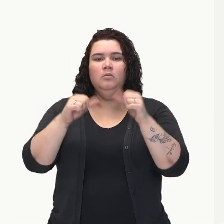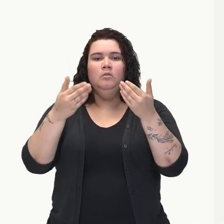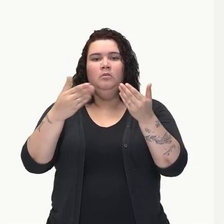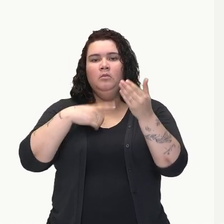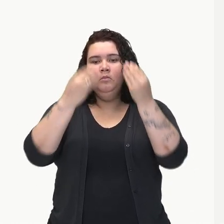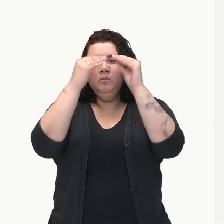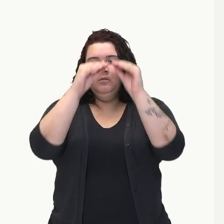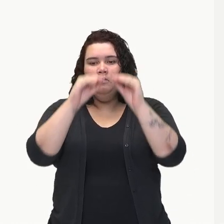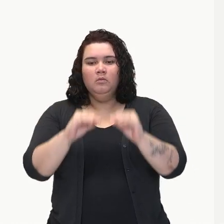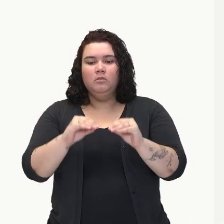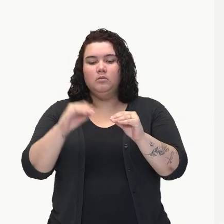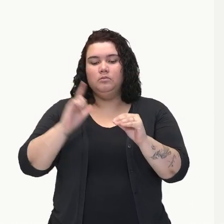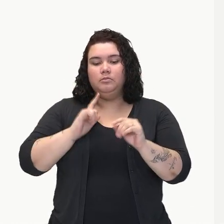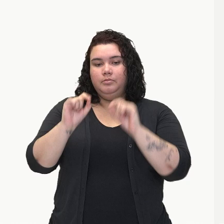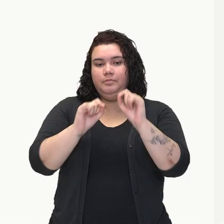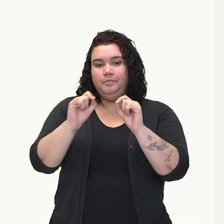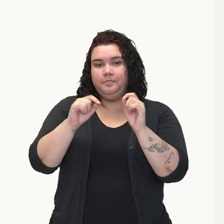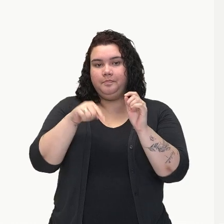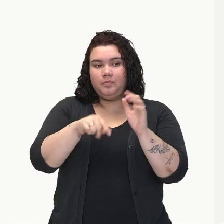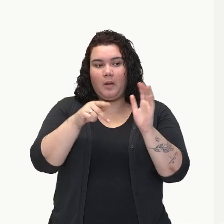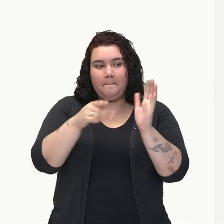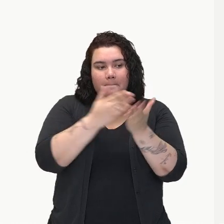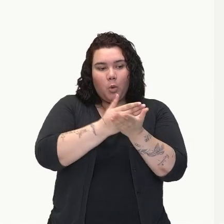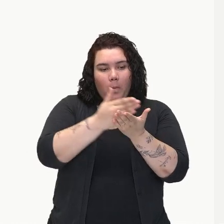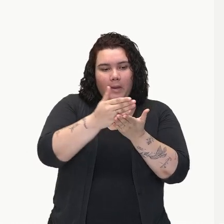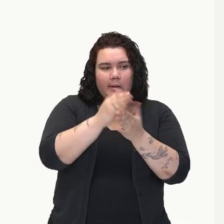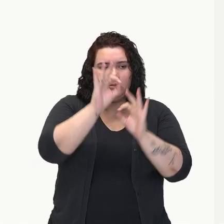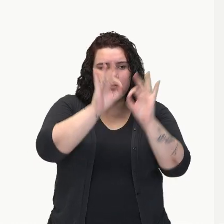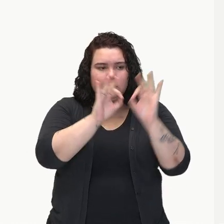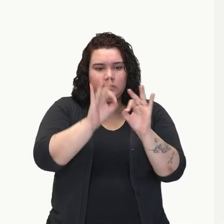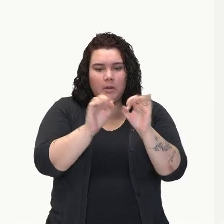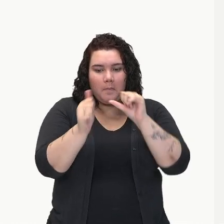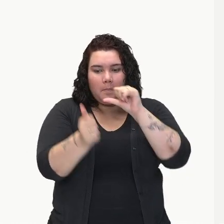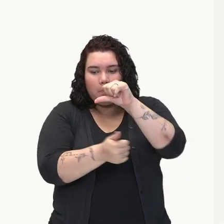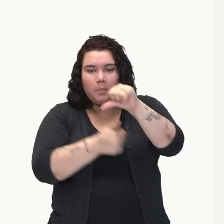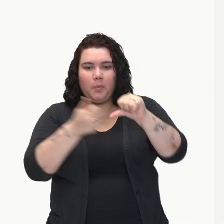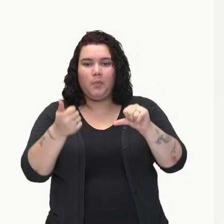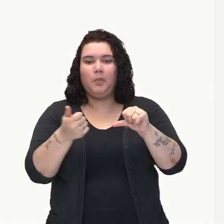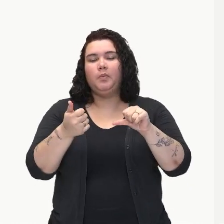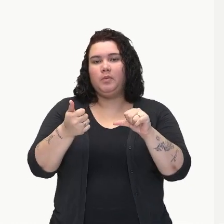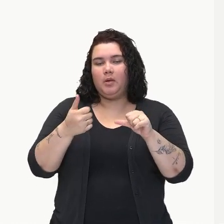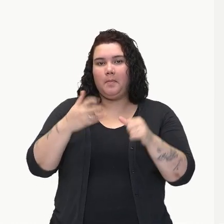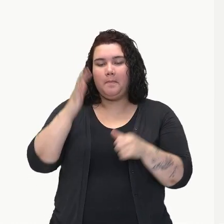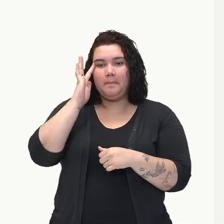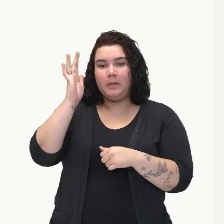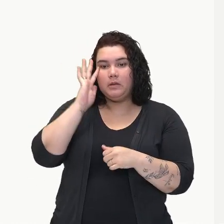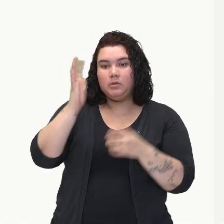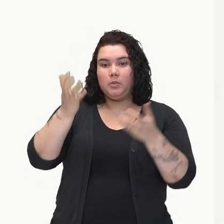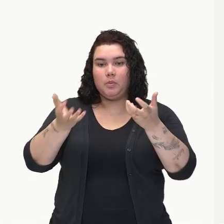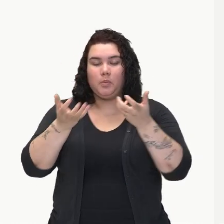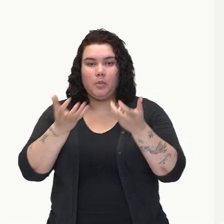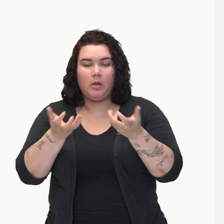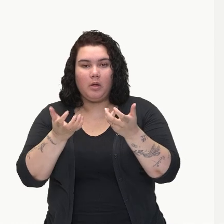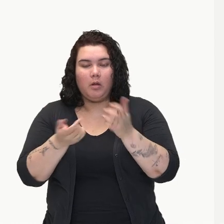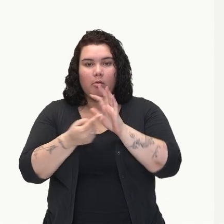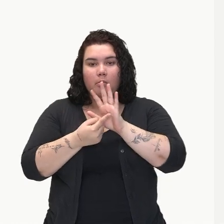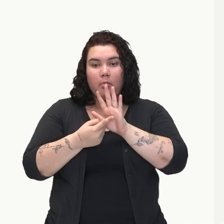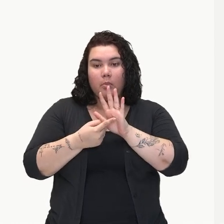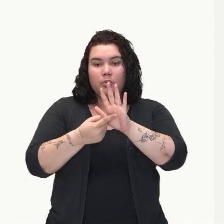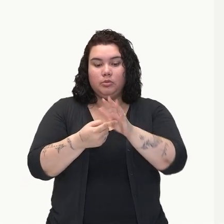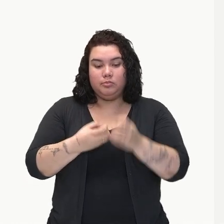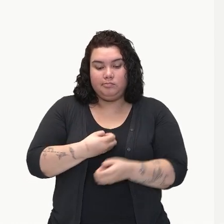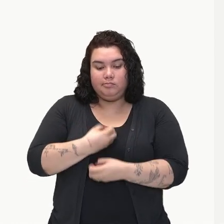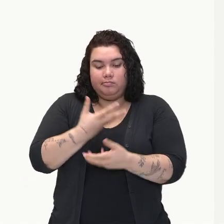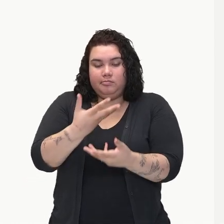algo significativo num primeiro momento para si. Então ele pensa, eu quero transmitir essa